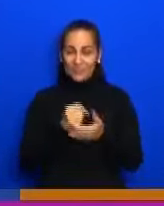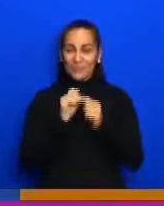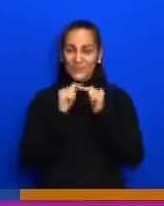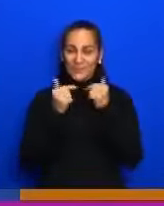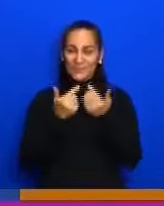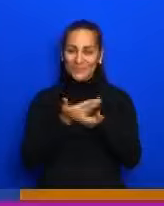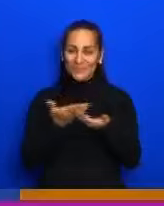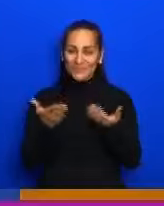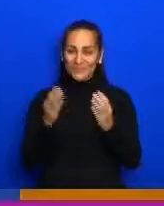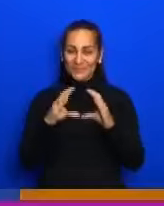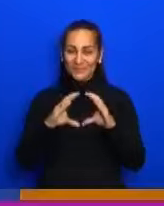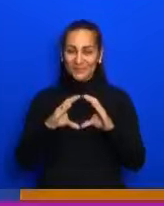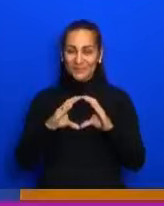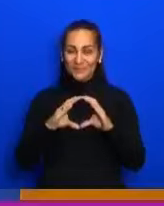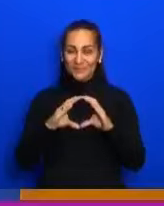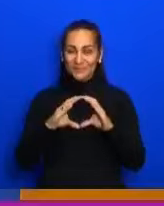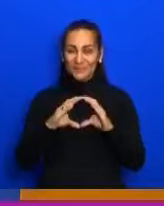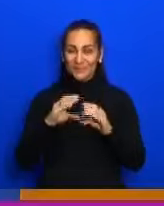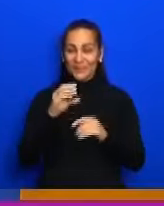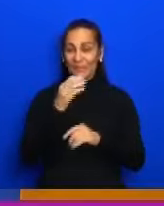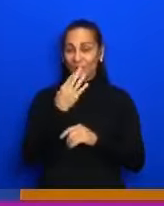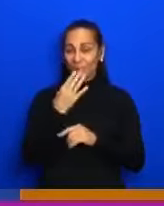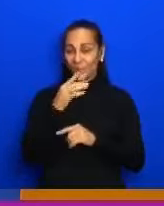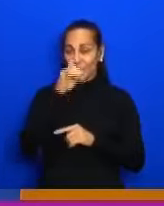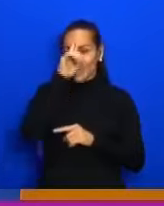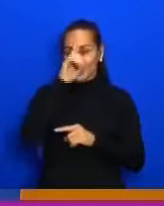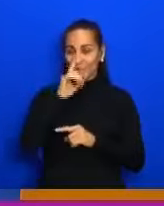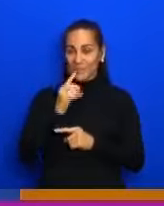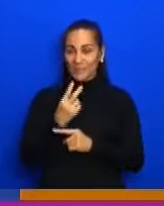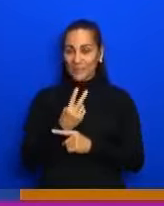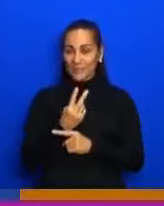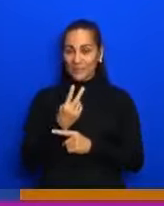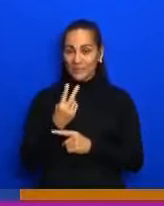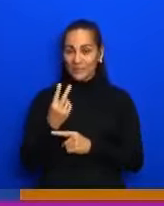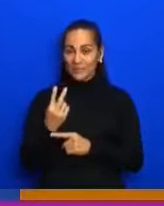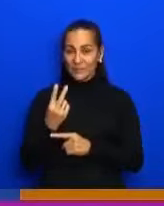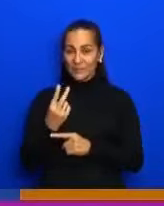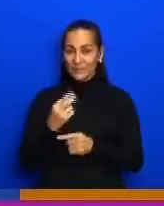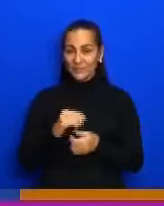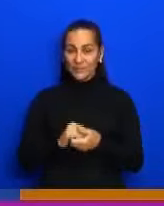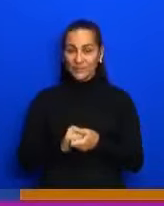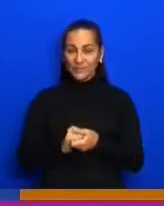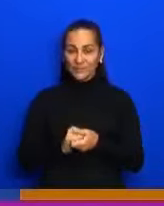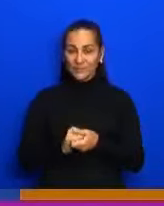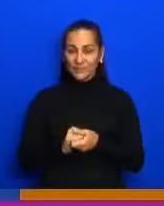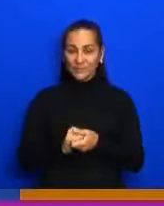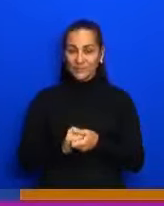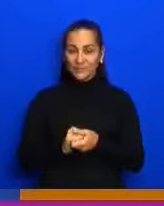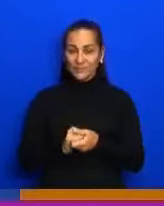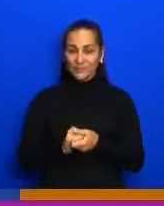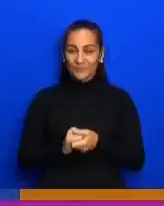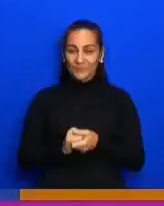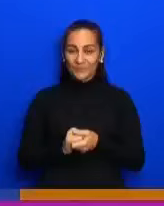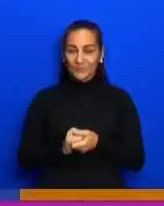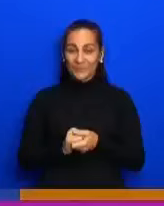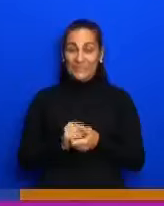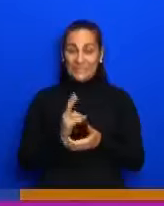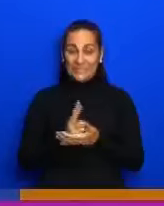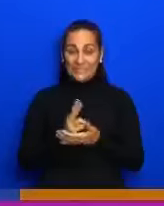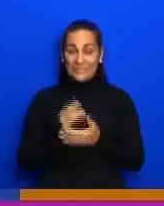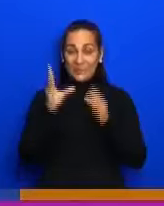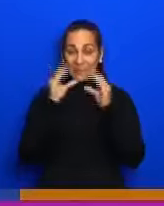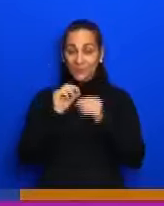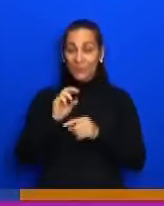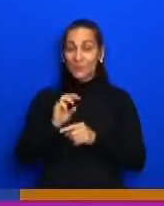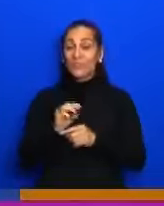Boa sorte. Bola amarela 22. Amarela número 22. Todas as noites,